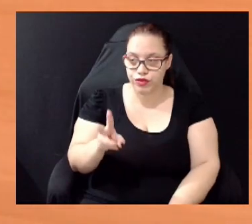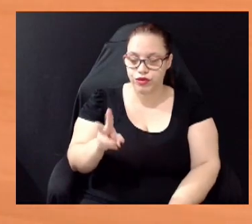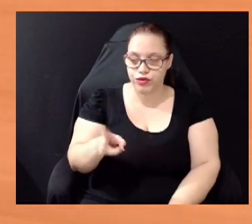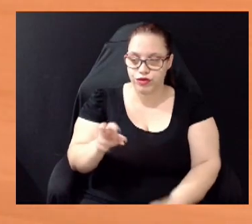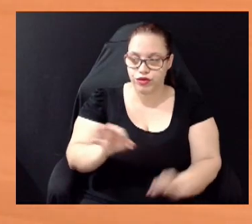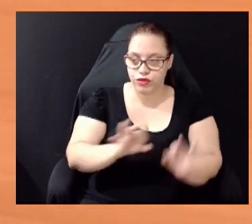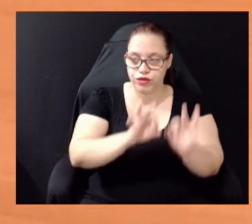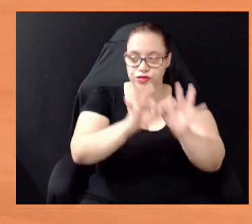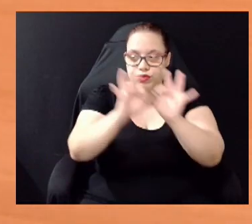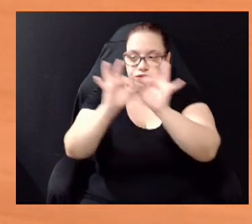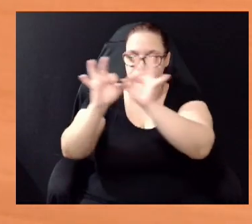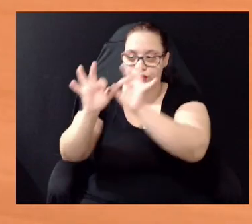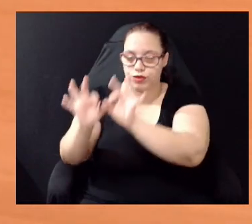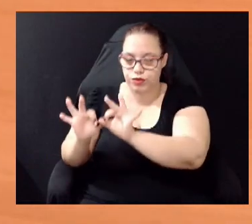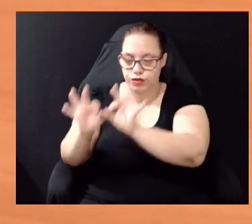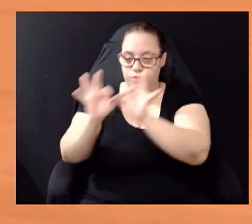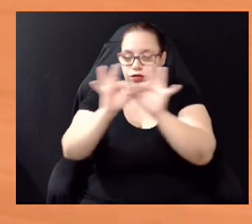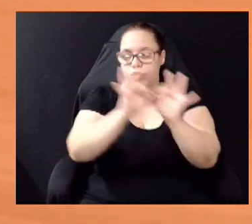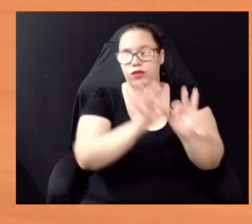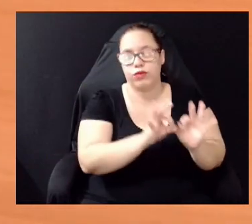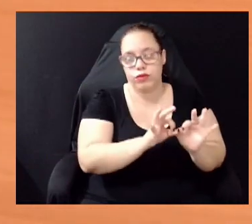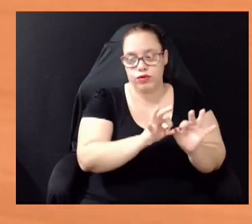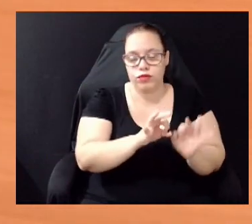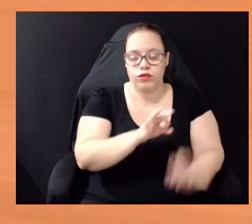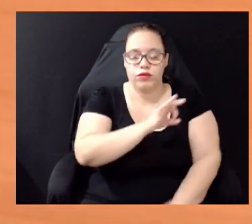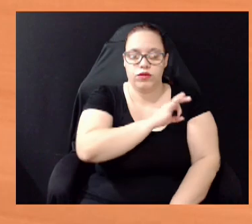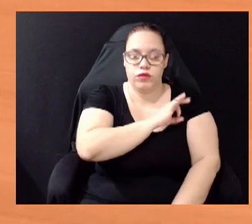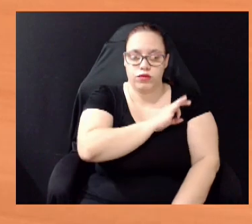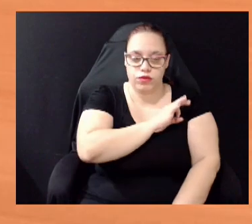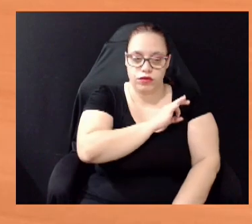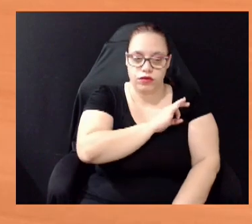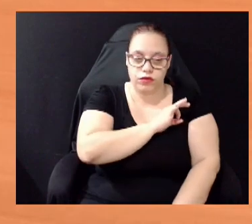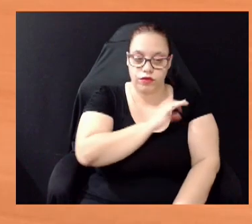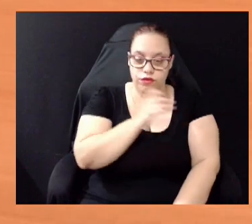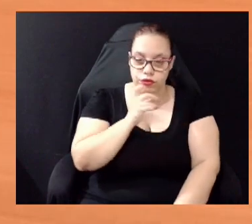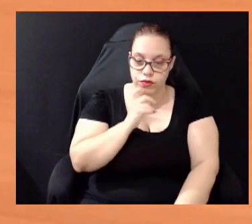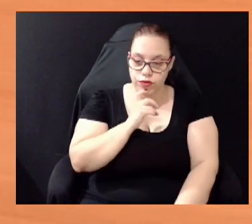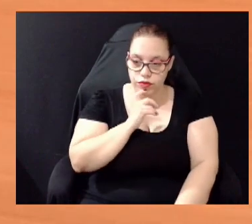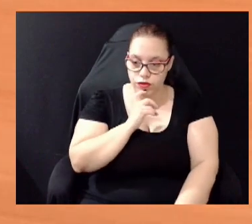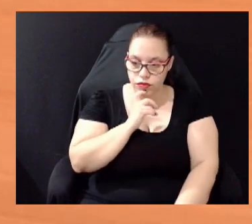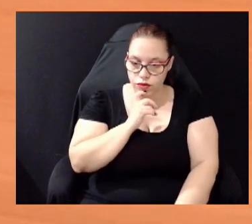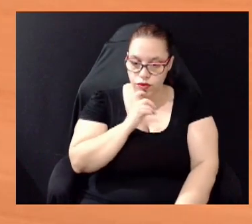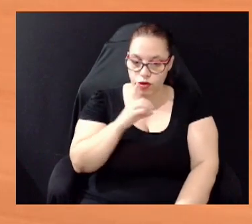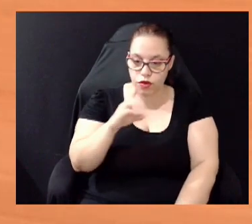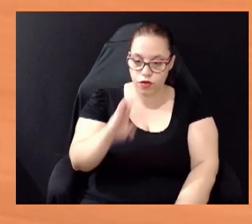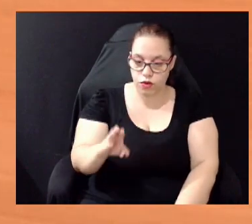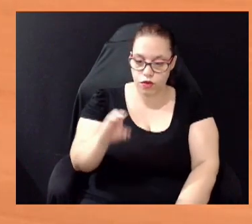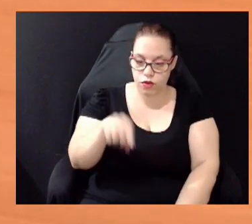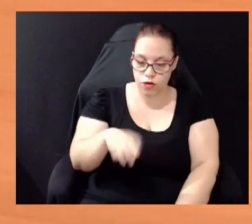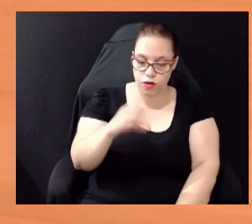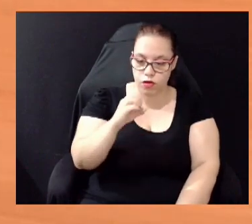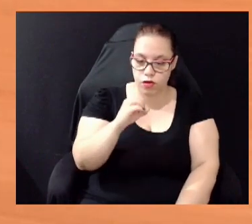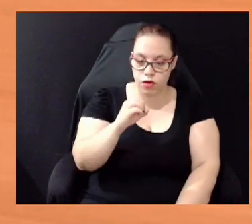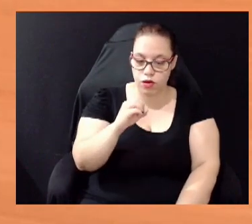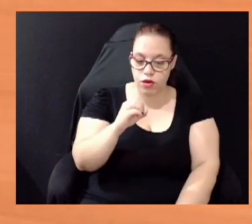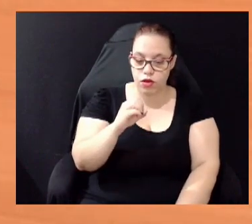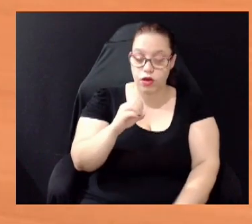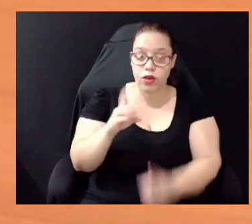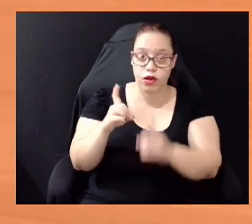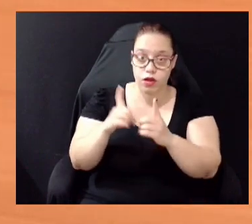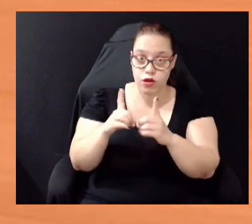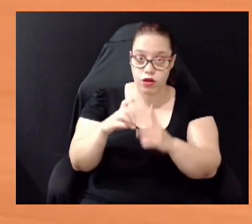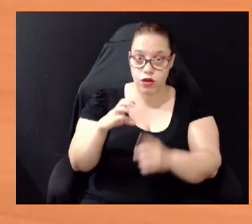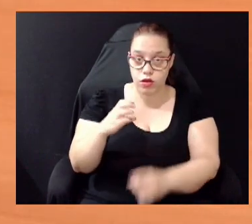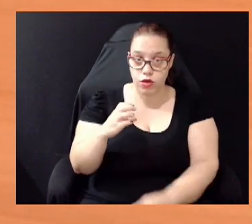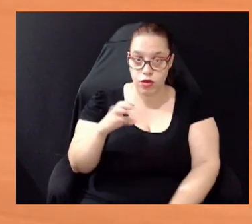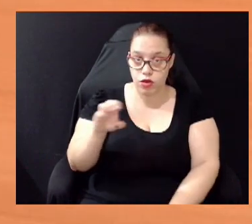algumas vítimas na delegacia para fazer o BO, e são homens que têm atendido, né, então tem